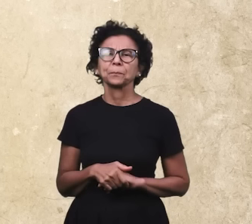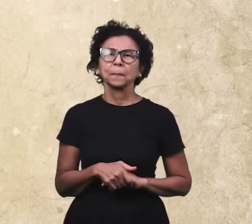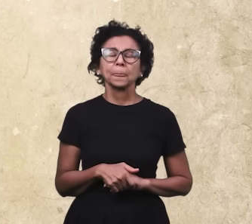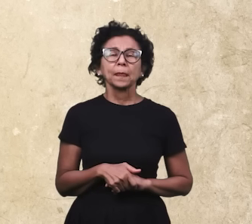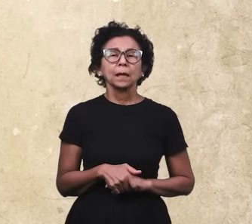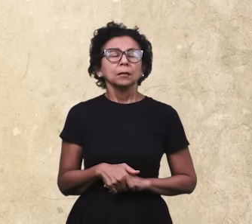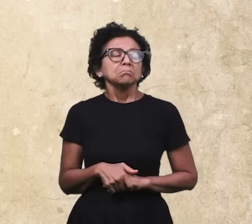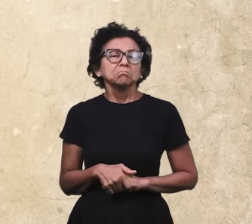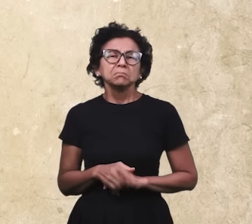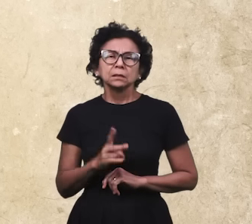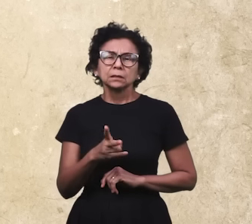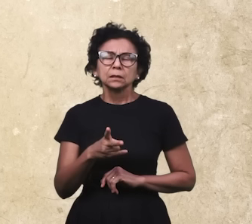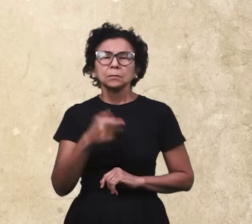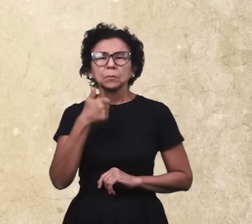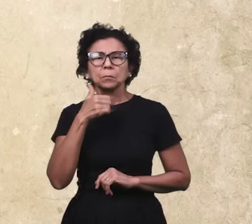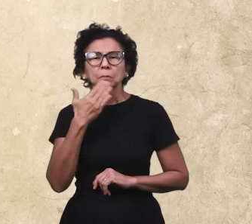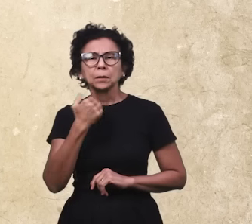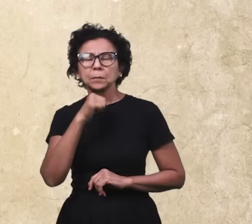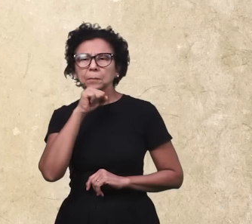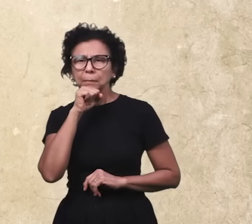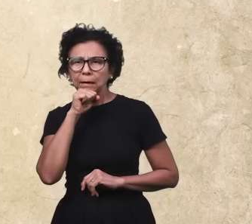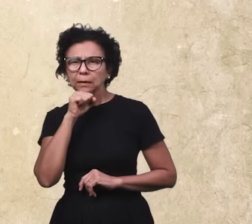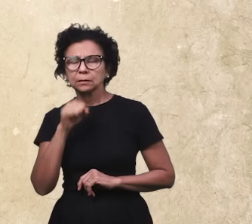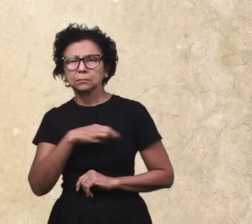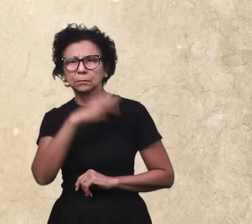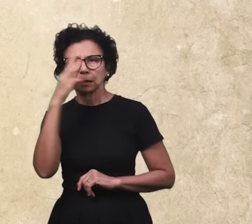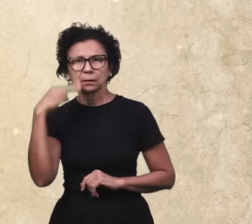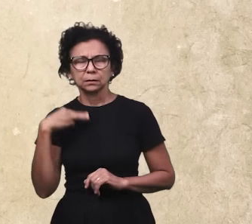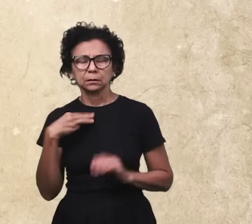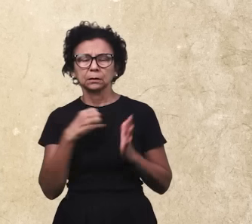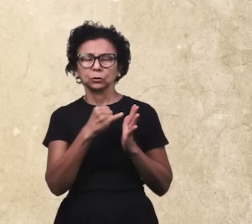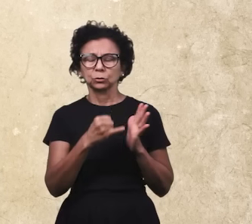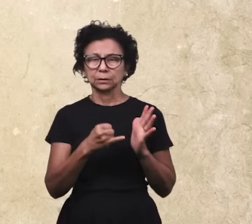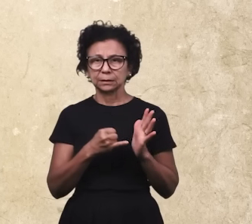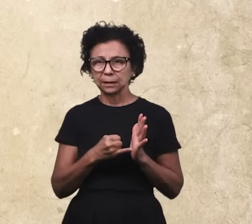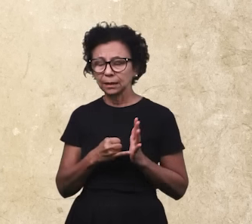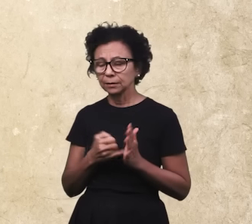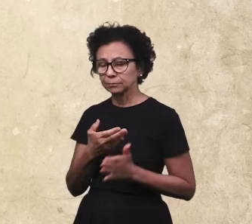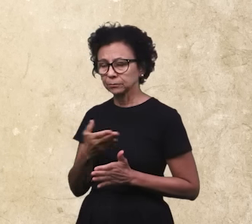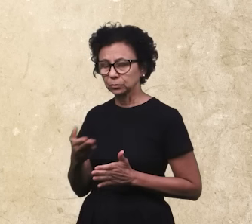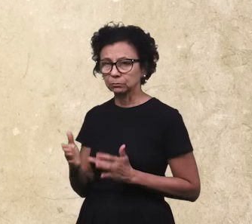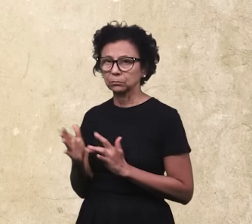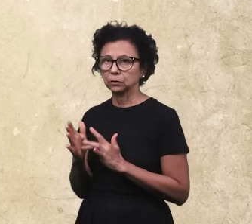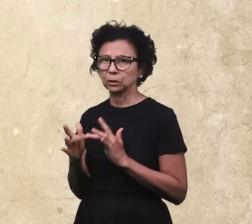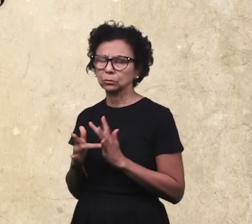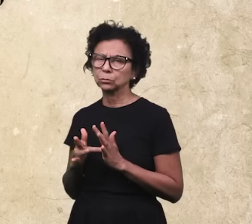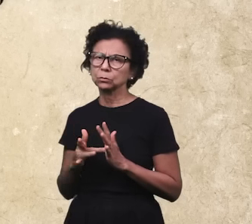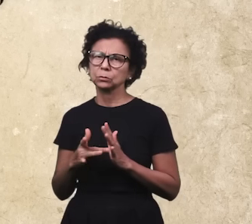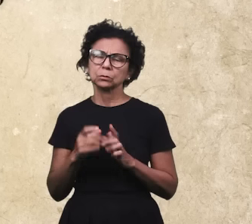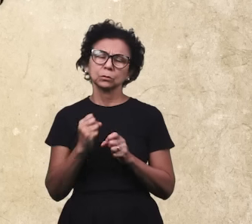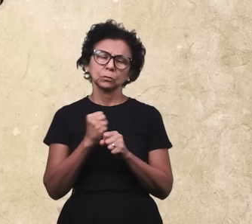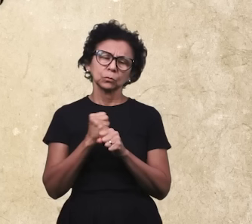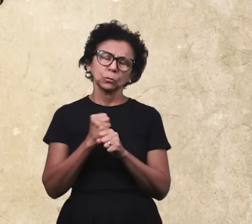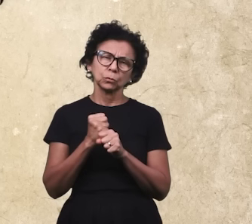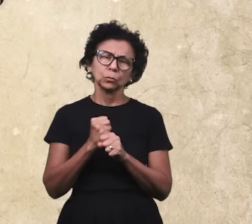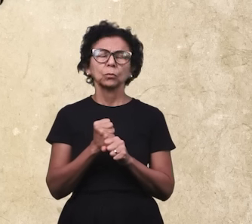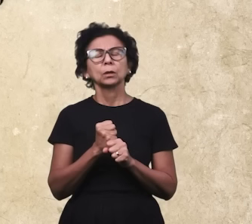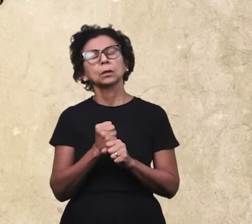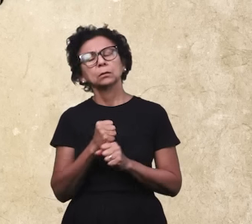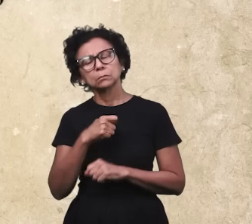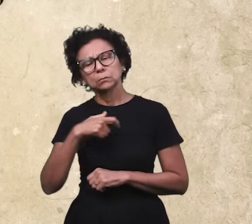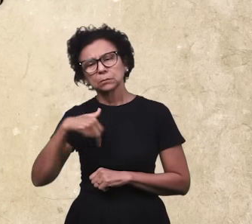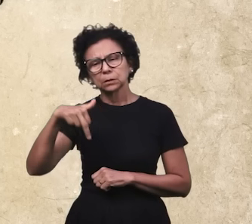Jerusalém à festa da Páscoa. E tendo ele já 12 anos, subiram a Jerusalém,